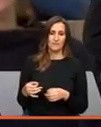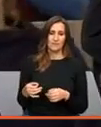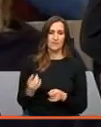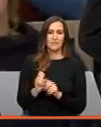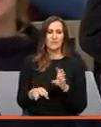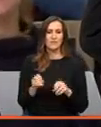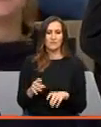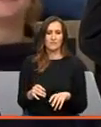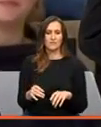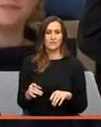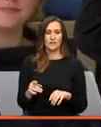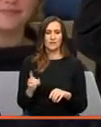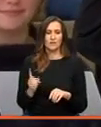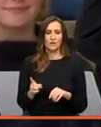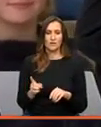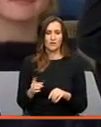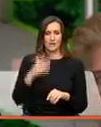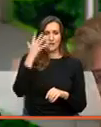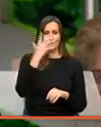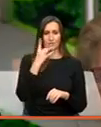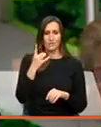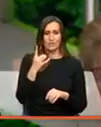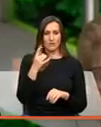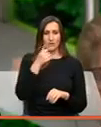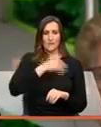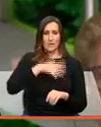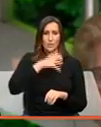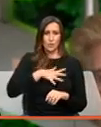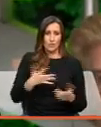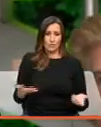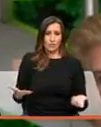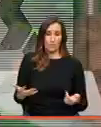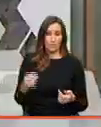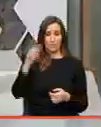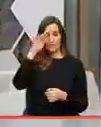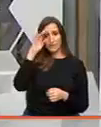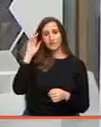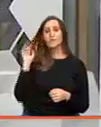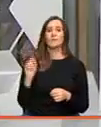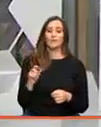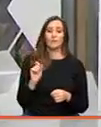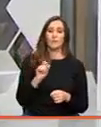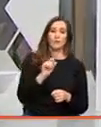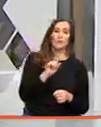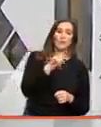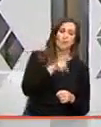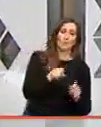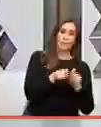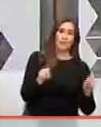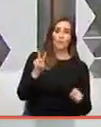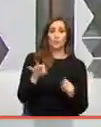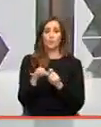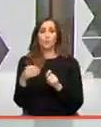passar o que é mais do que os vinhos pronto cumpriu no simm o primeiro ou segundo